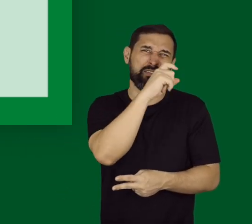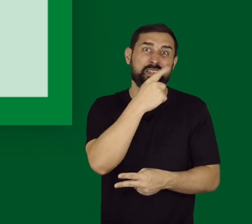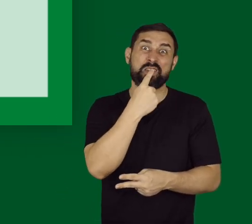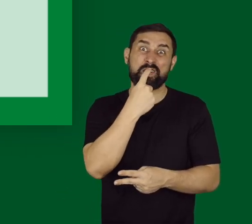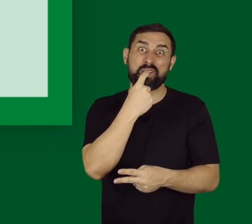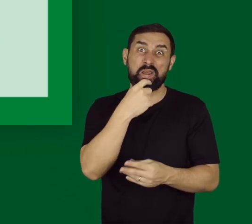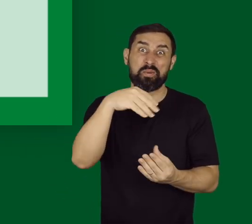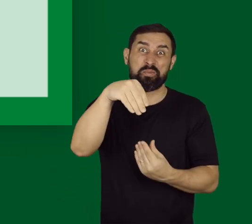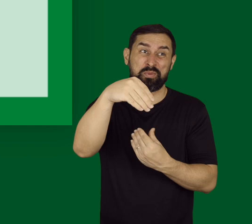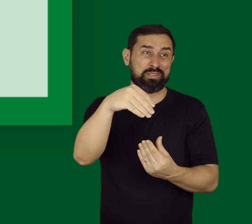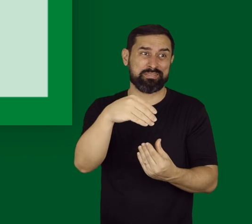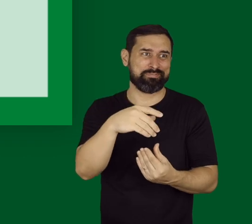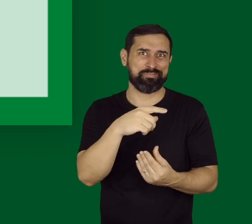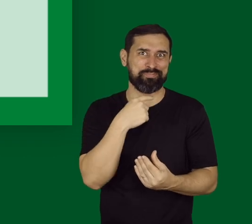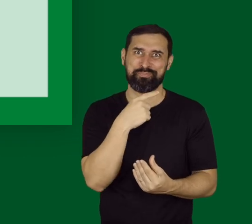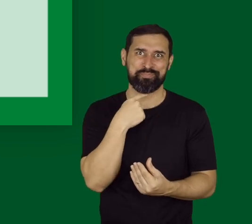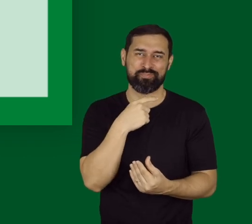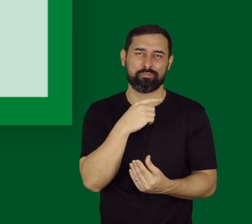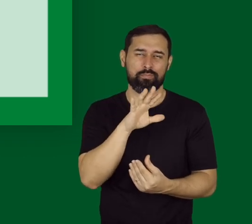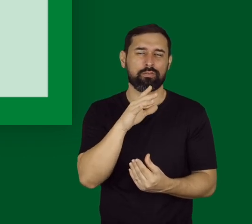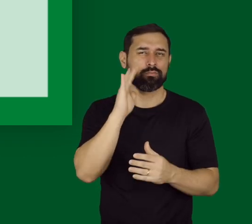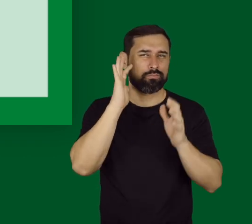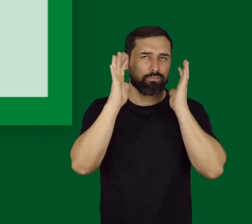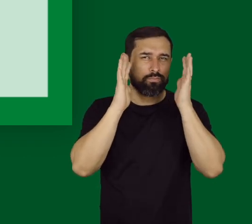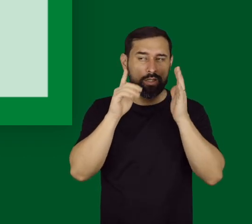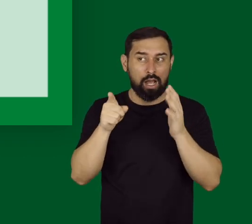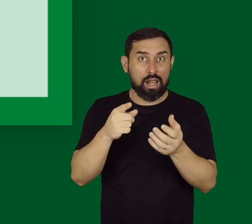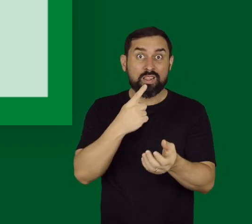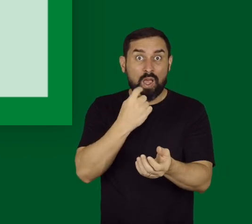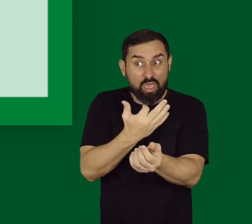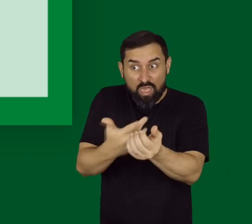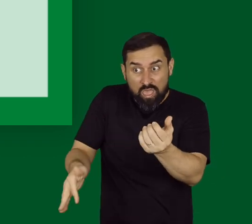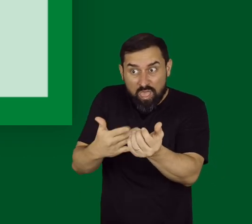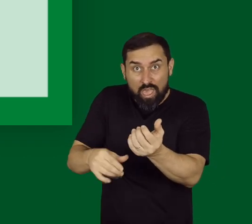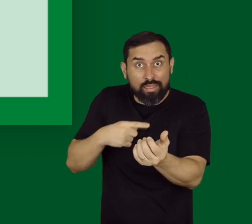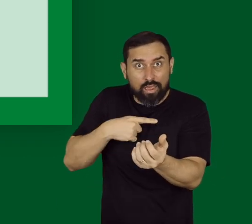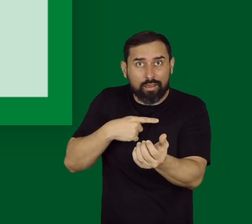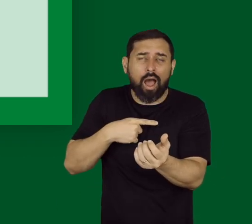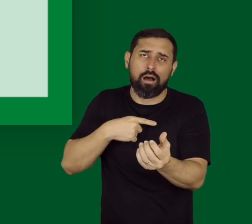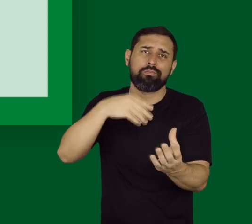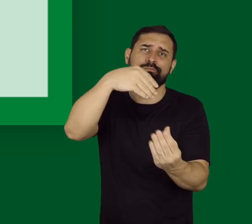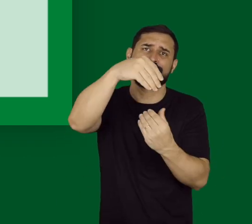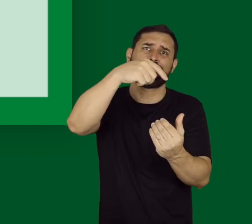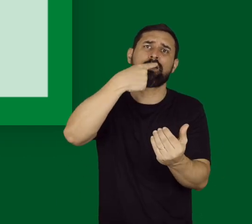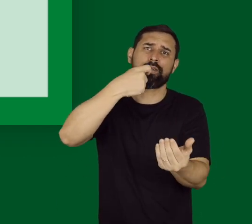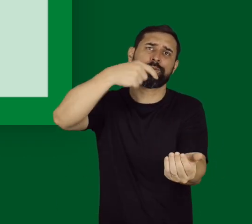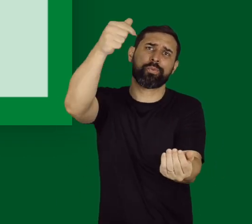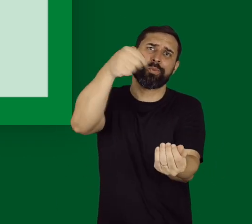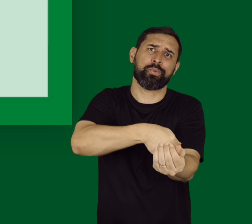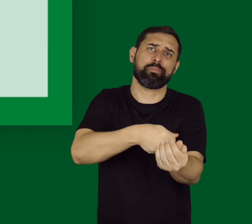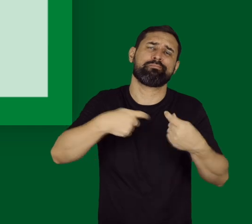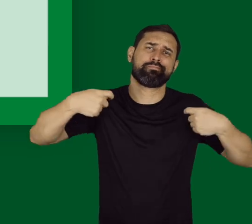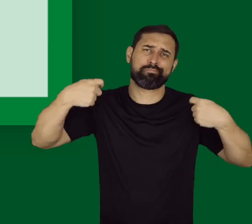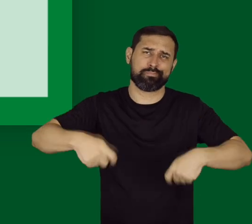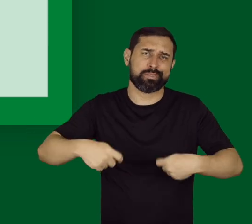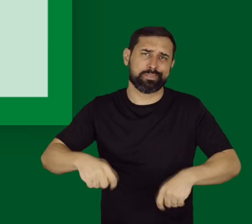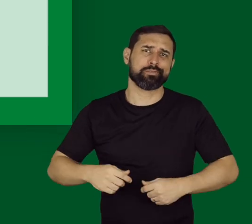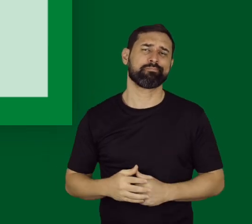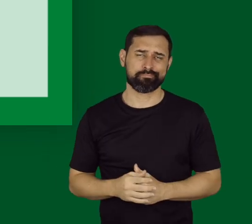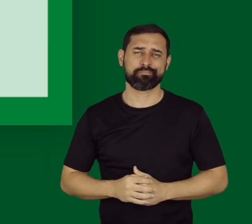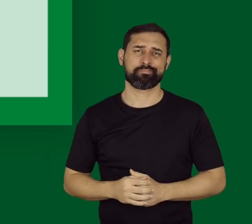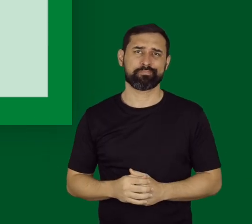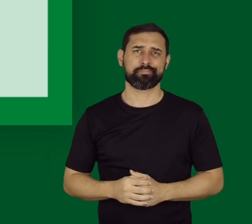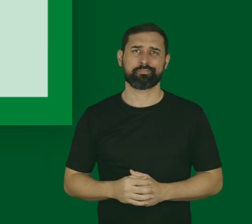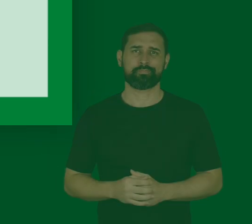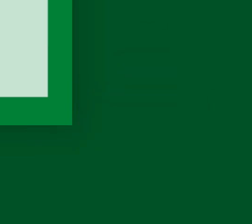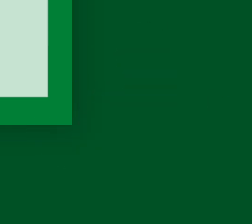nossa realidade brasileira a gente não consegue esse sangue, mas é interessante que você já pense nisso. Se é perda de sangue, o que o paciente vai precisar é